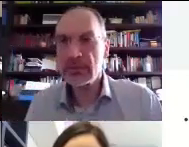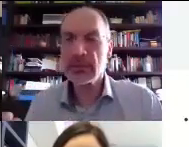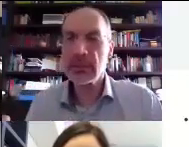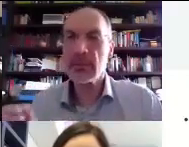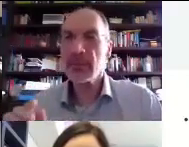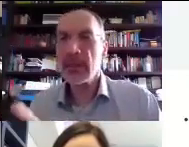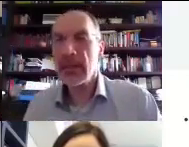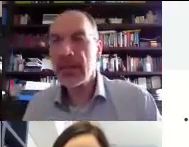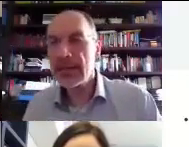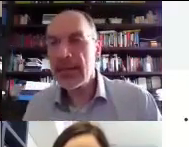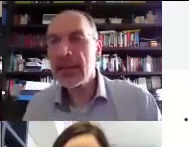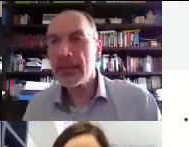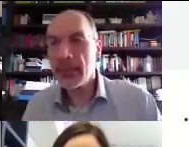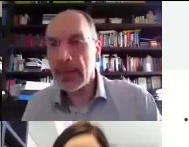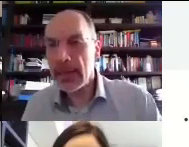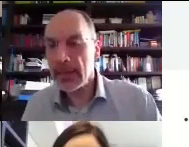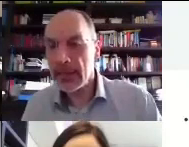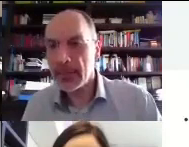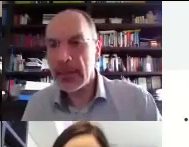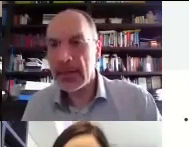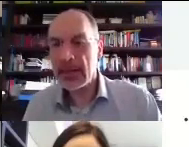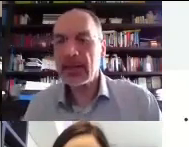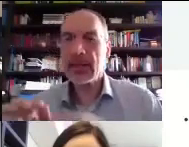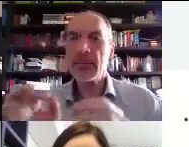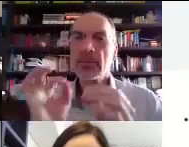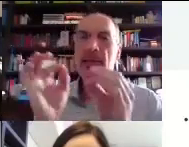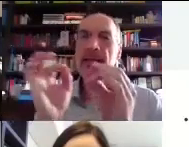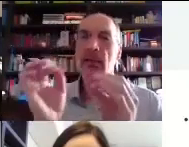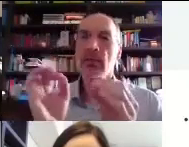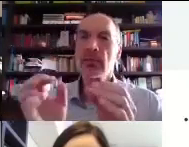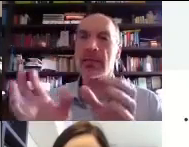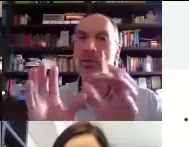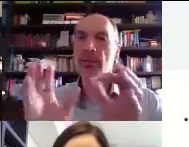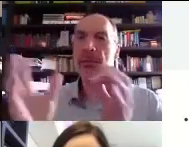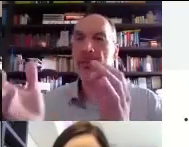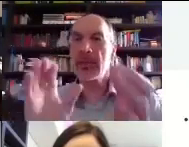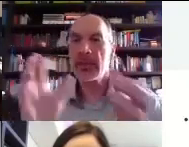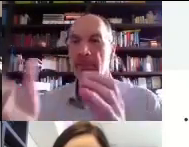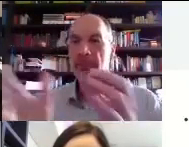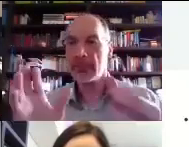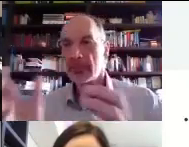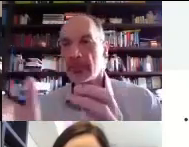isso. Então, a ideia para cá é botar em alguns lugares, como é